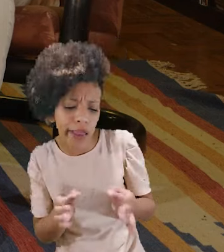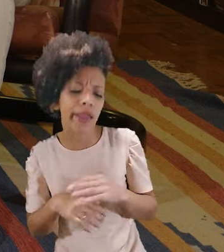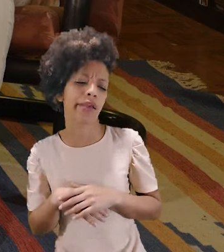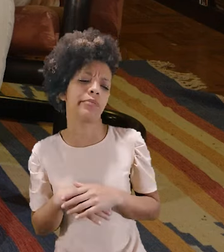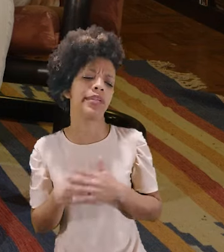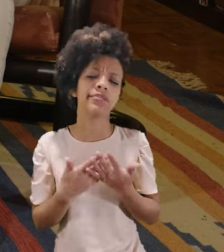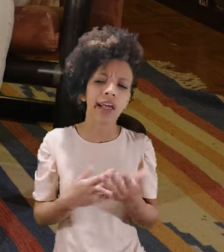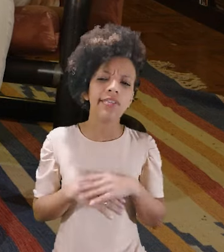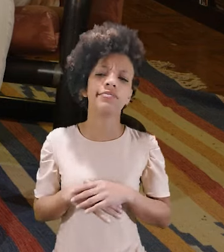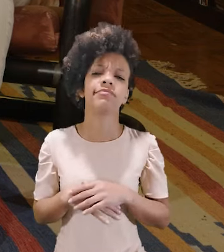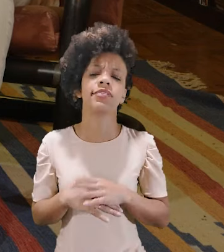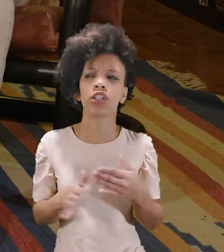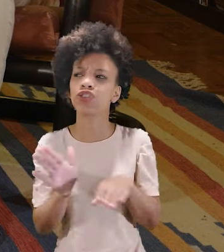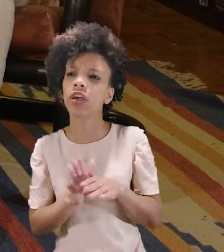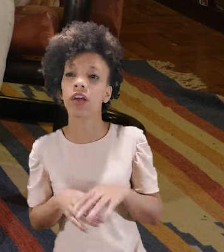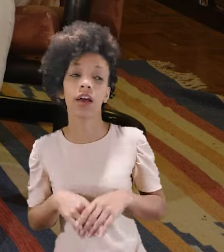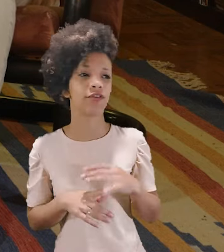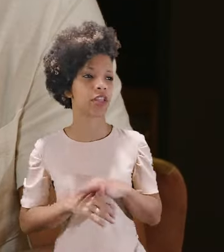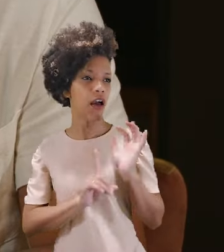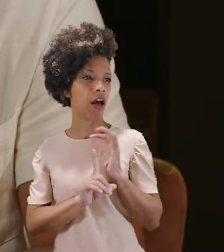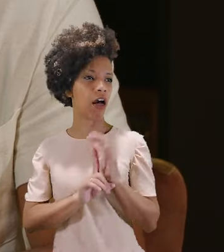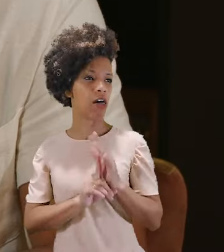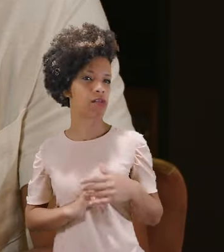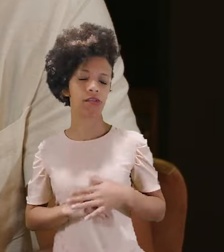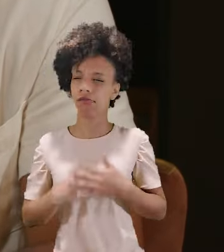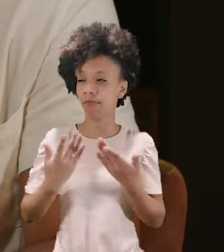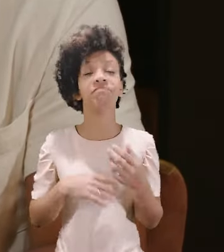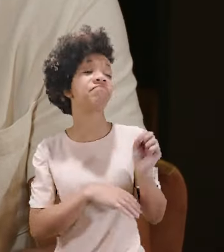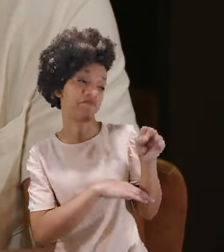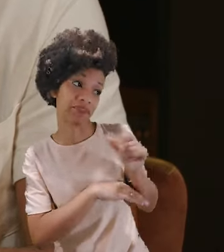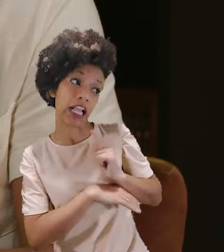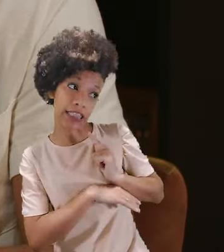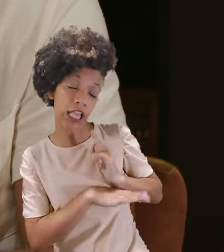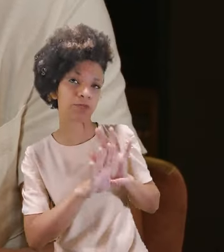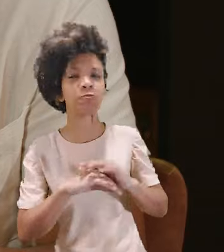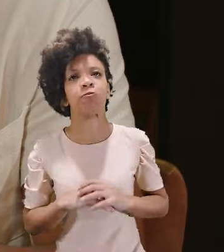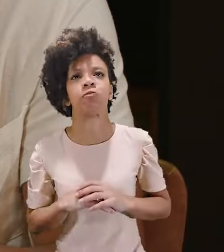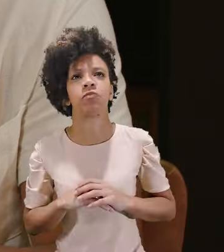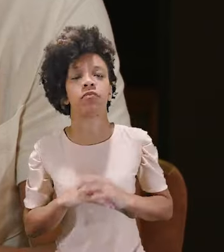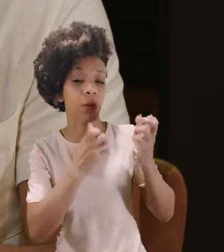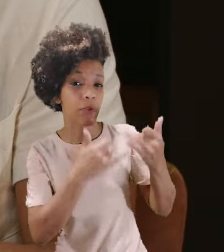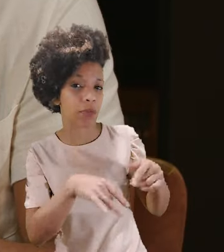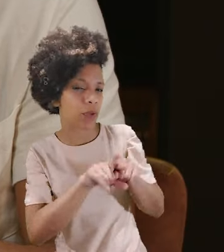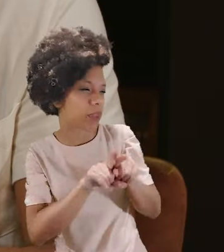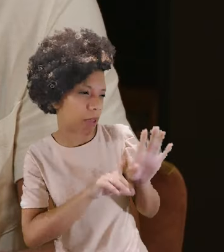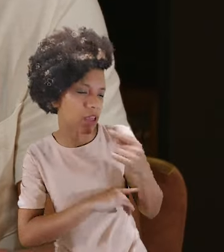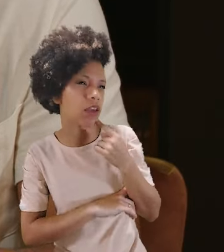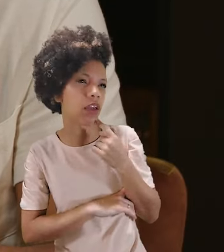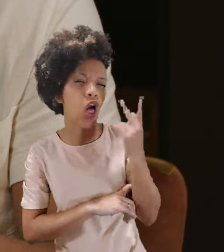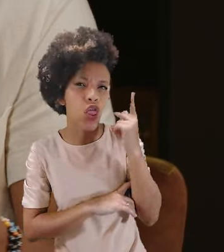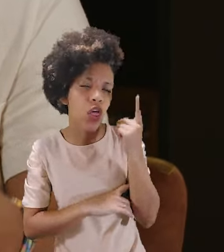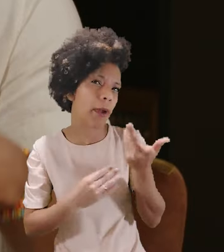humilde Você já matou toscani aí você chega e você A Celebridade exatamente entendeu então tem muito isso aqui também tem eu digo que